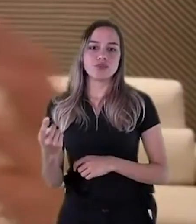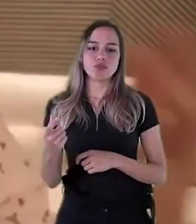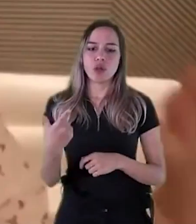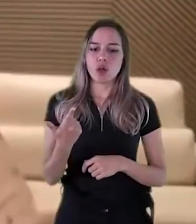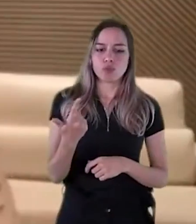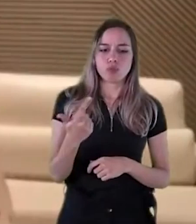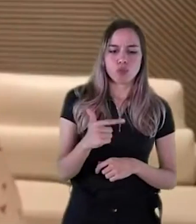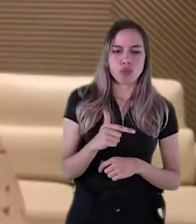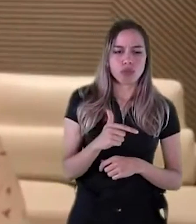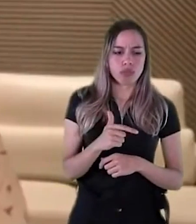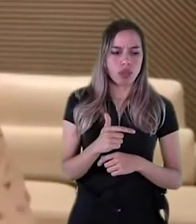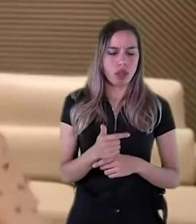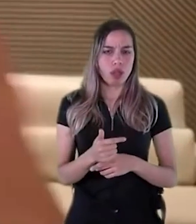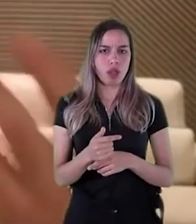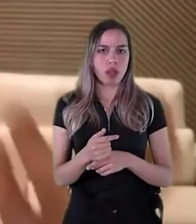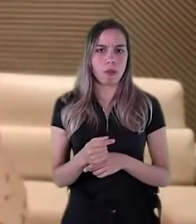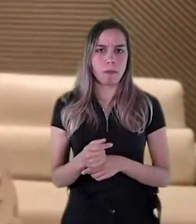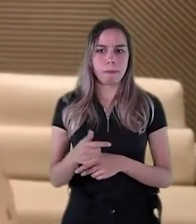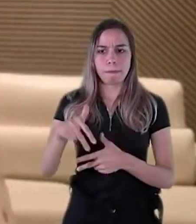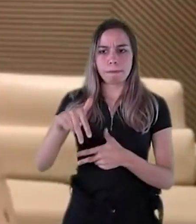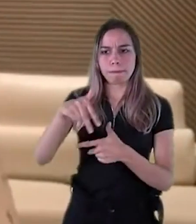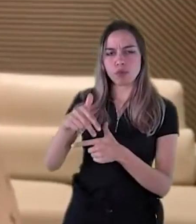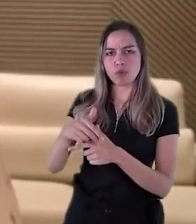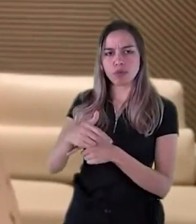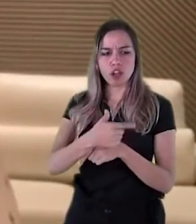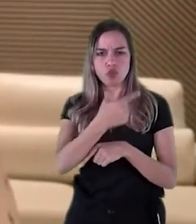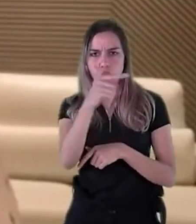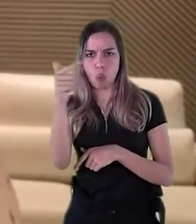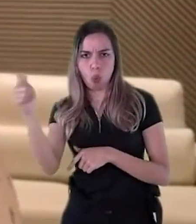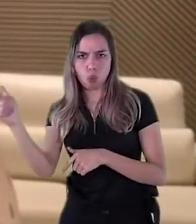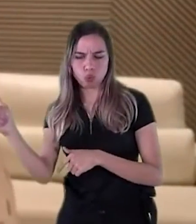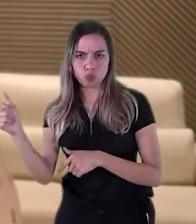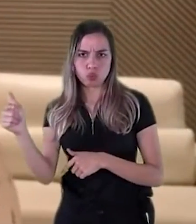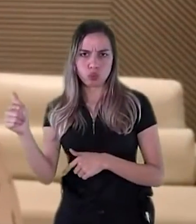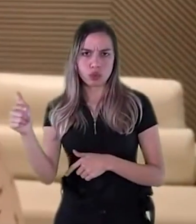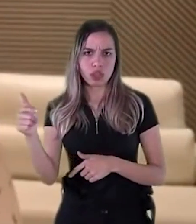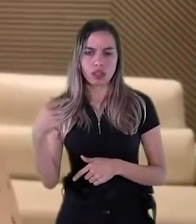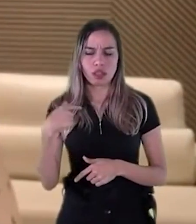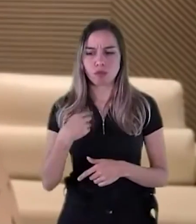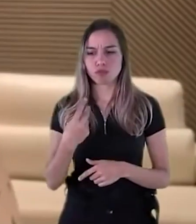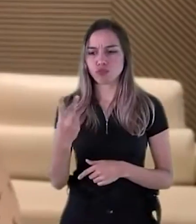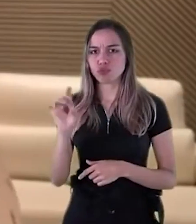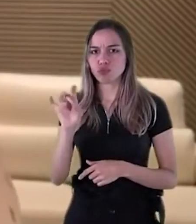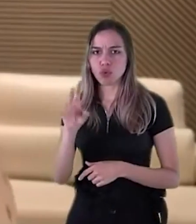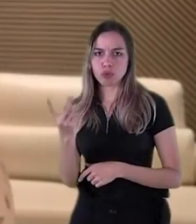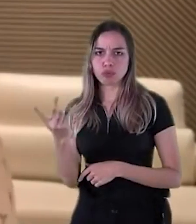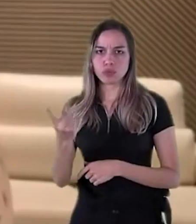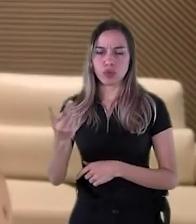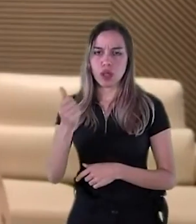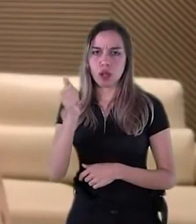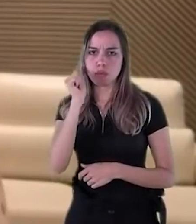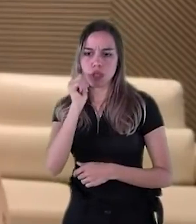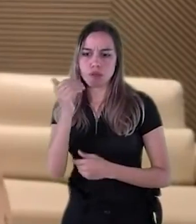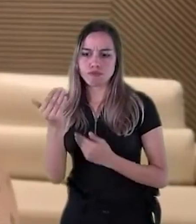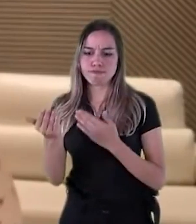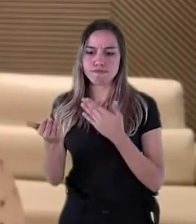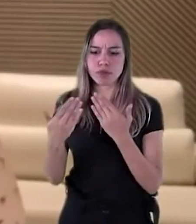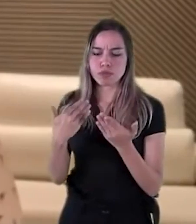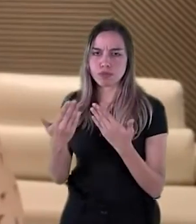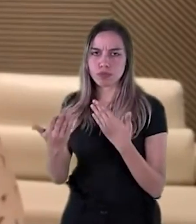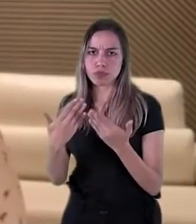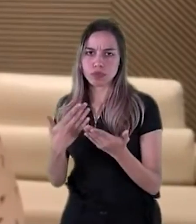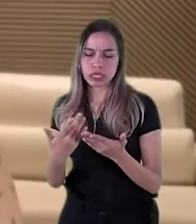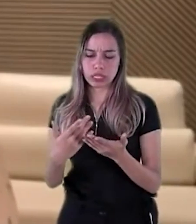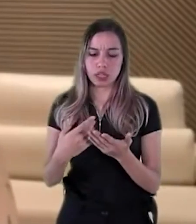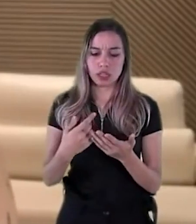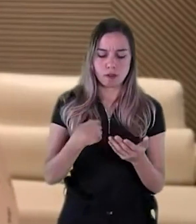personagens para eu colocar as reflexões nesses personagens. Eu tenho que centrar em duas pessoas e, ao mesmo tempo, fazer um texto